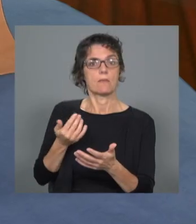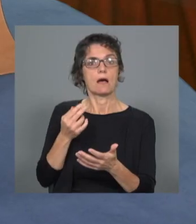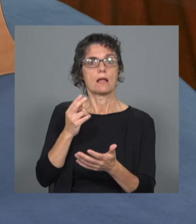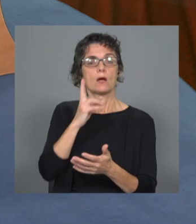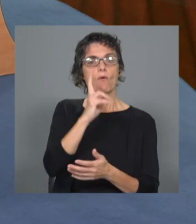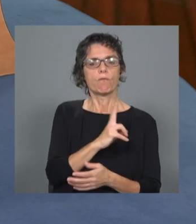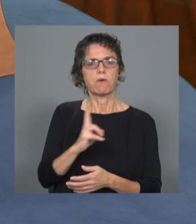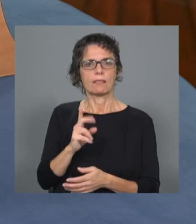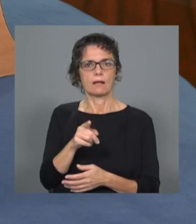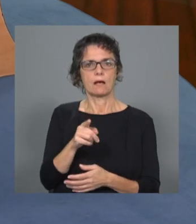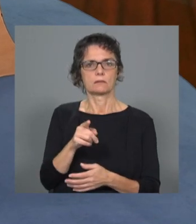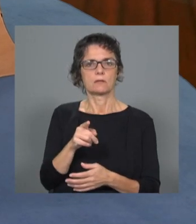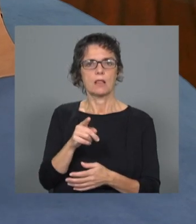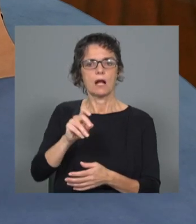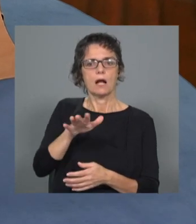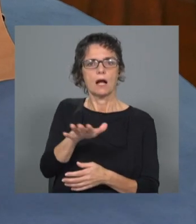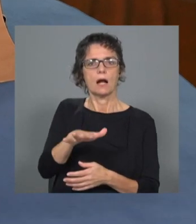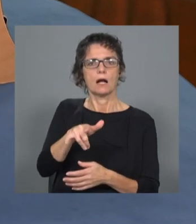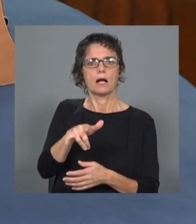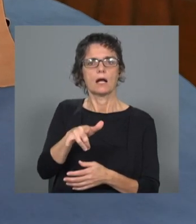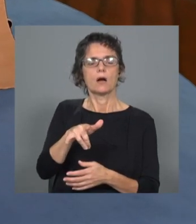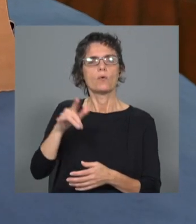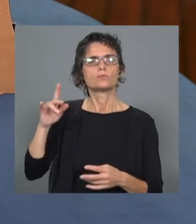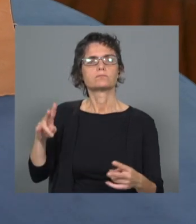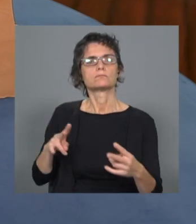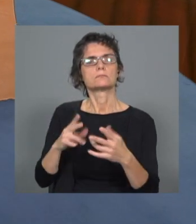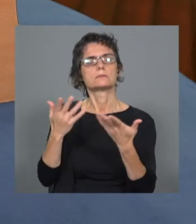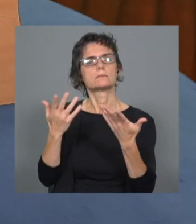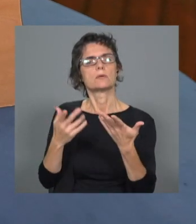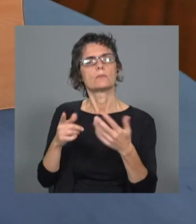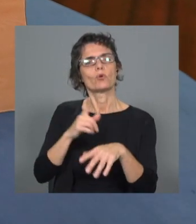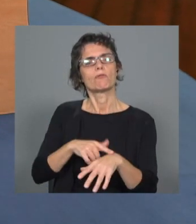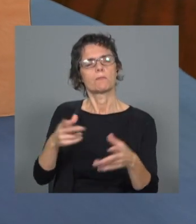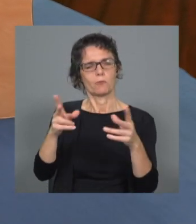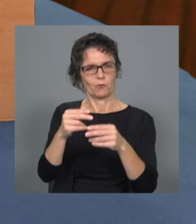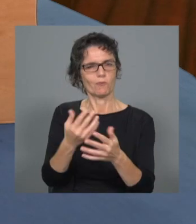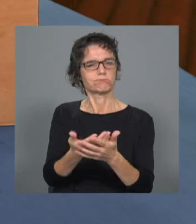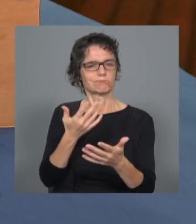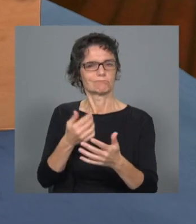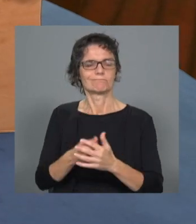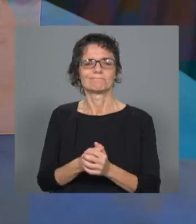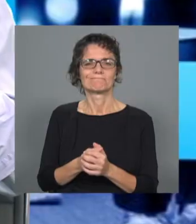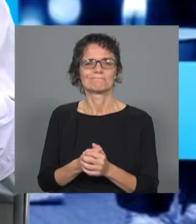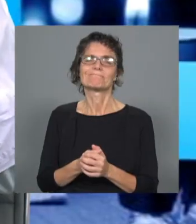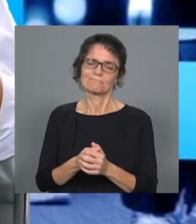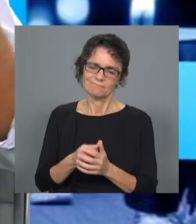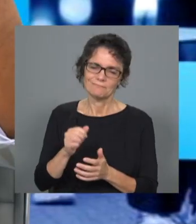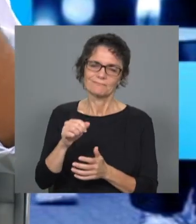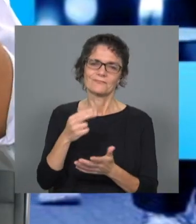Sim. Enfim, uma assembleia, uma celebração, mas que inaugura um tempo novo. Nós talvez tenha passado um pouco despercebido pela falta